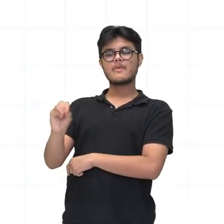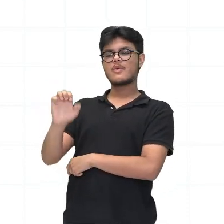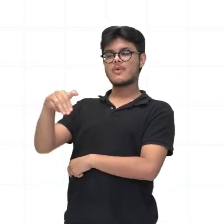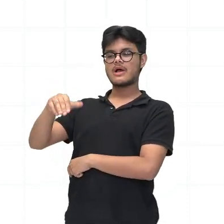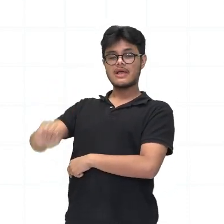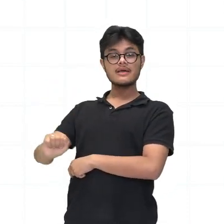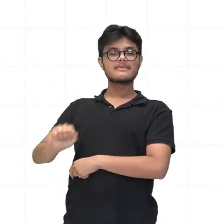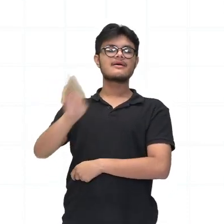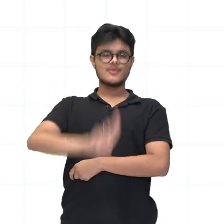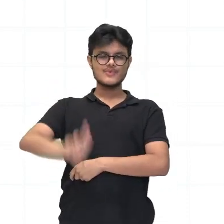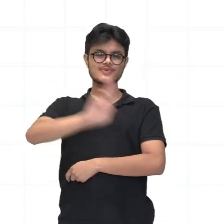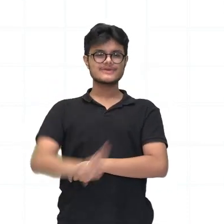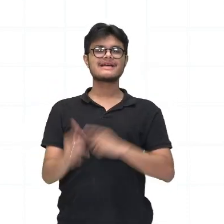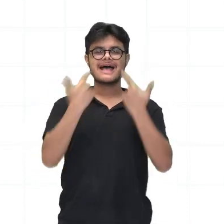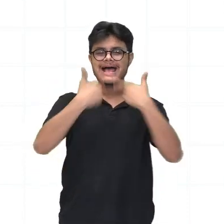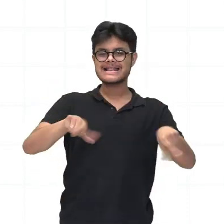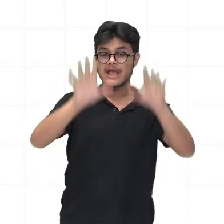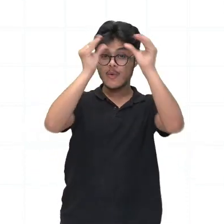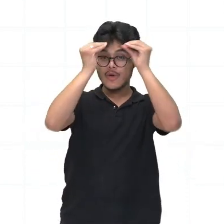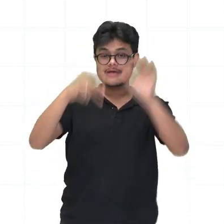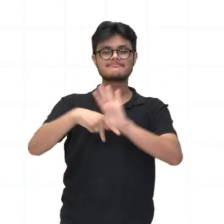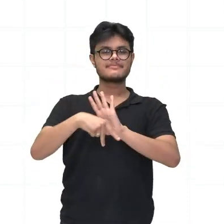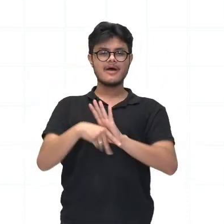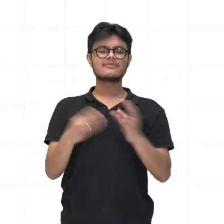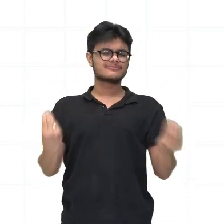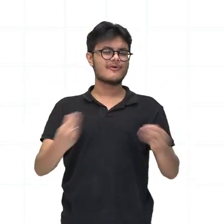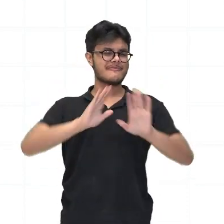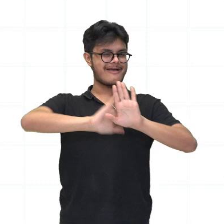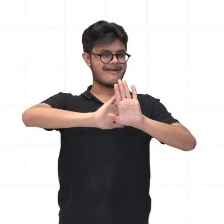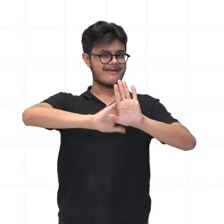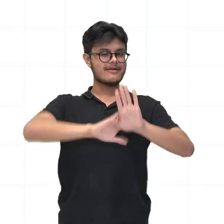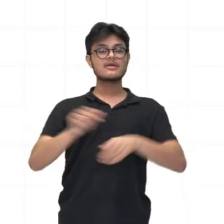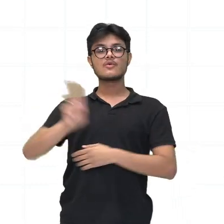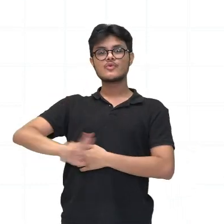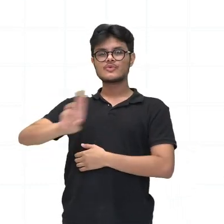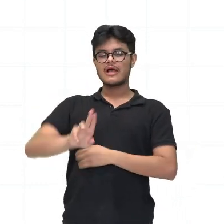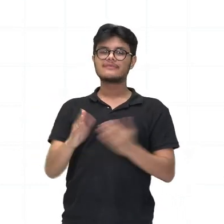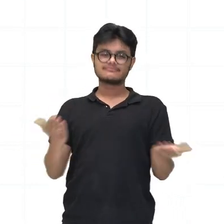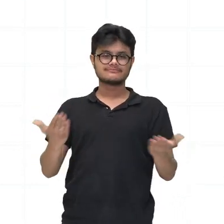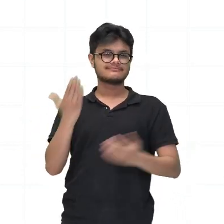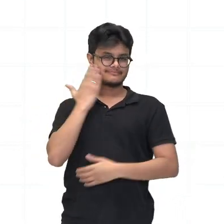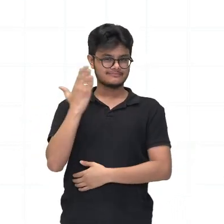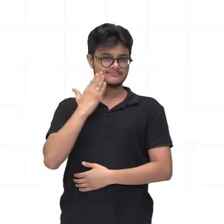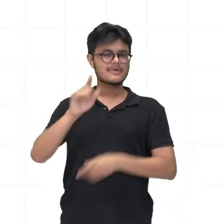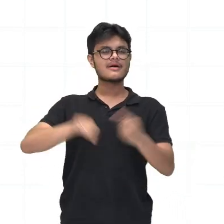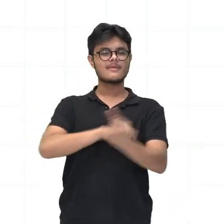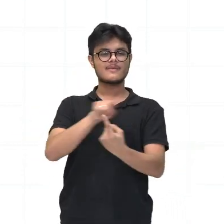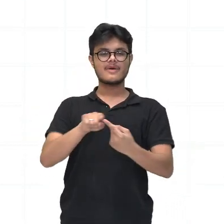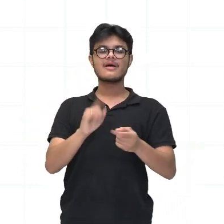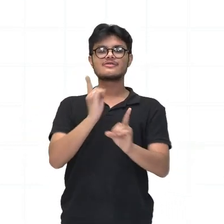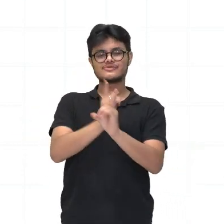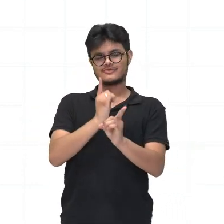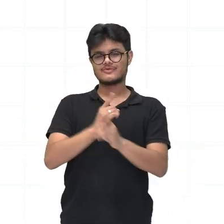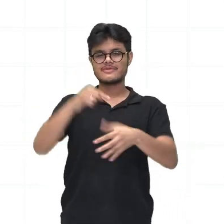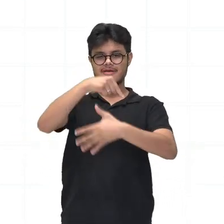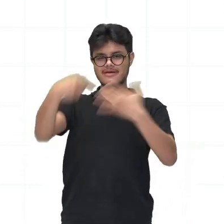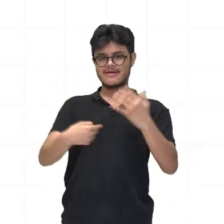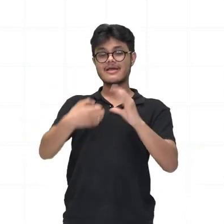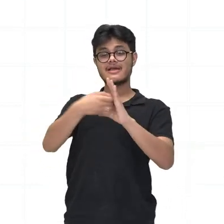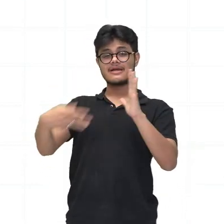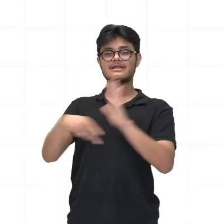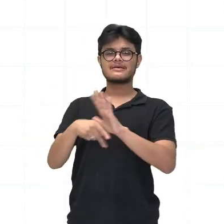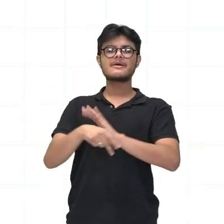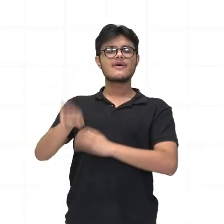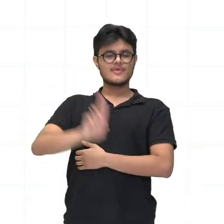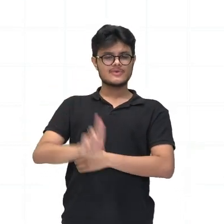linguagem literária, a linguagem conotativa que nós conseguimos atingir quando utilizamos essas